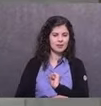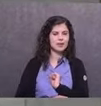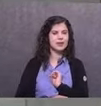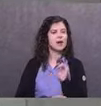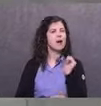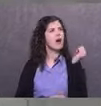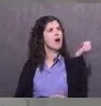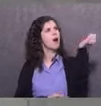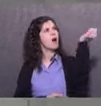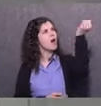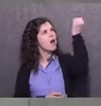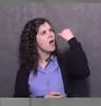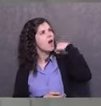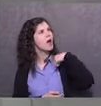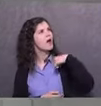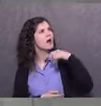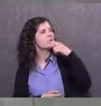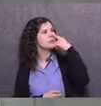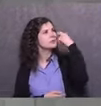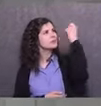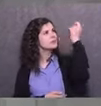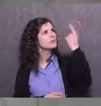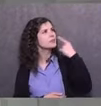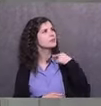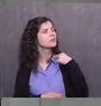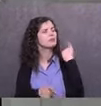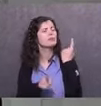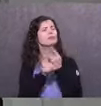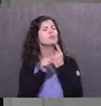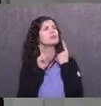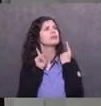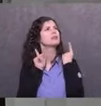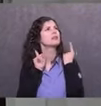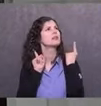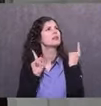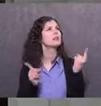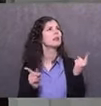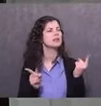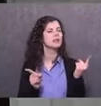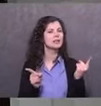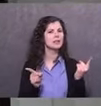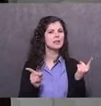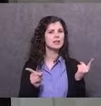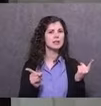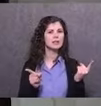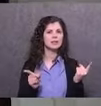Deus, por que me